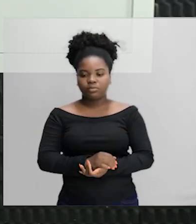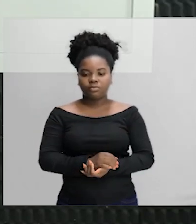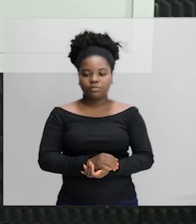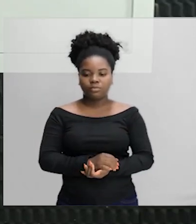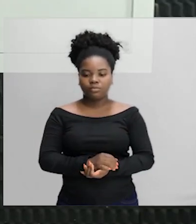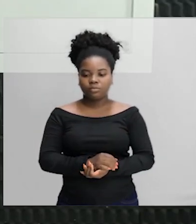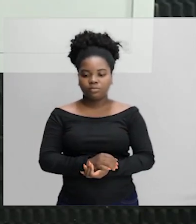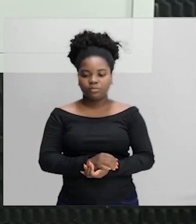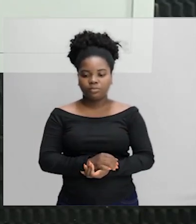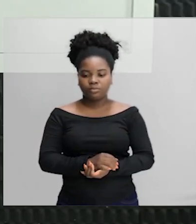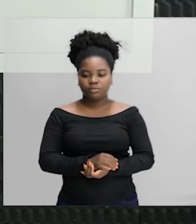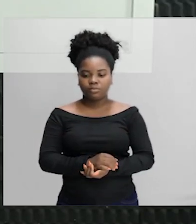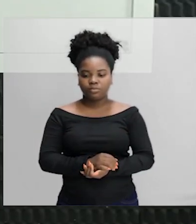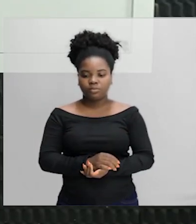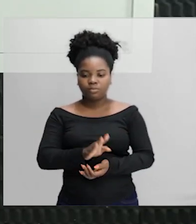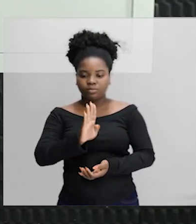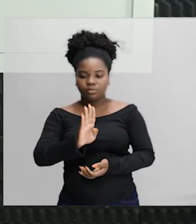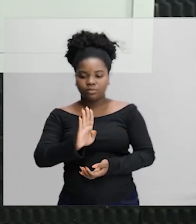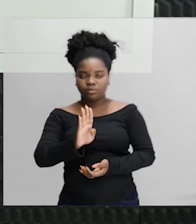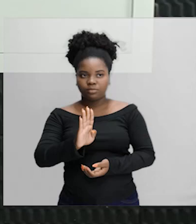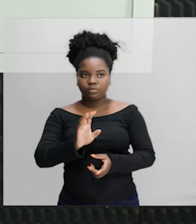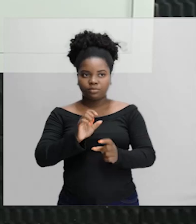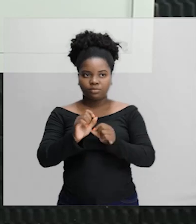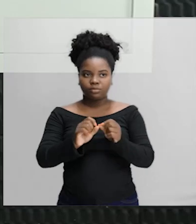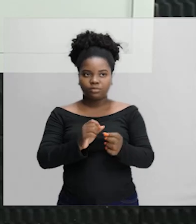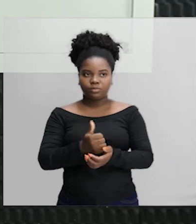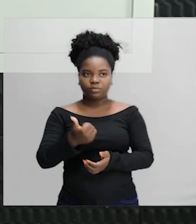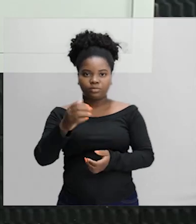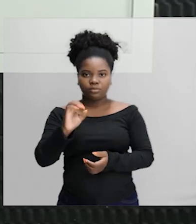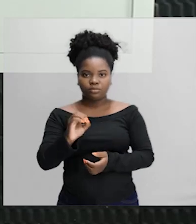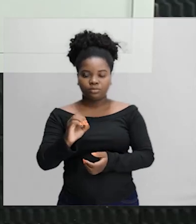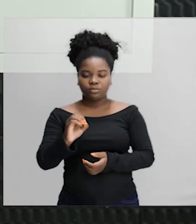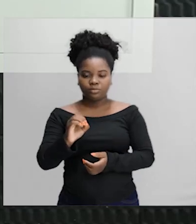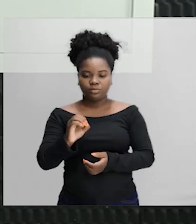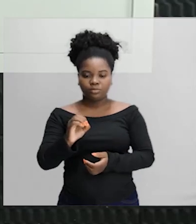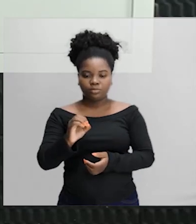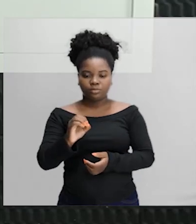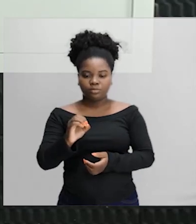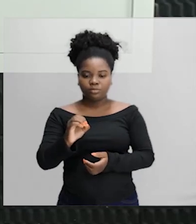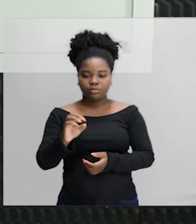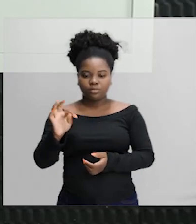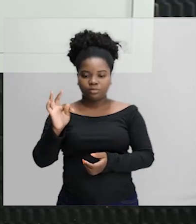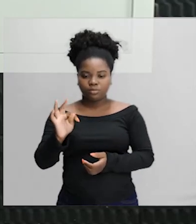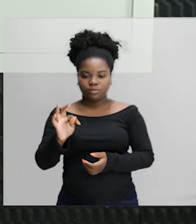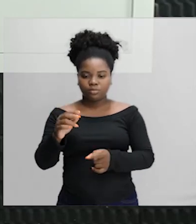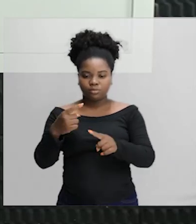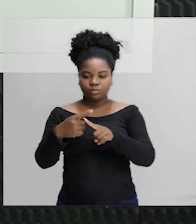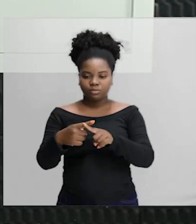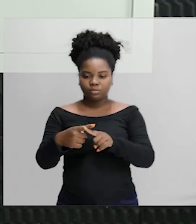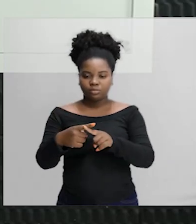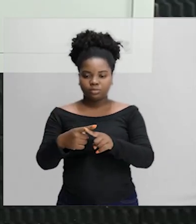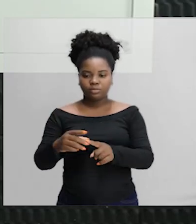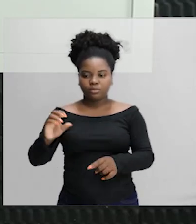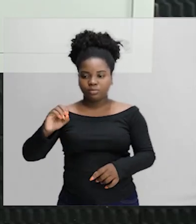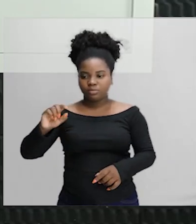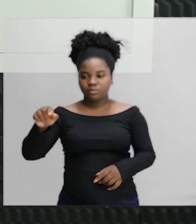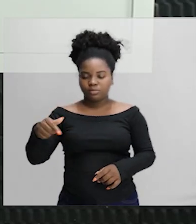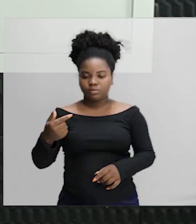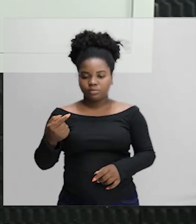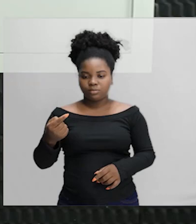O campo é de 10 Tesla vezes o comprimento, que é